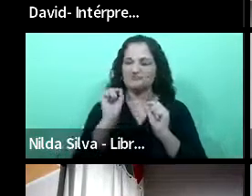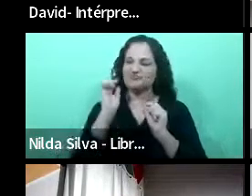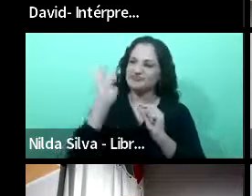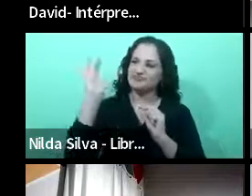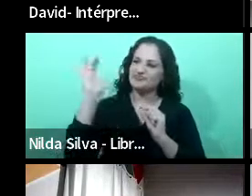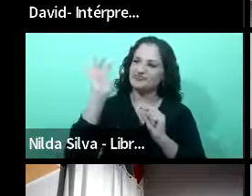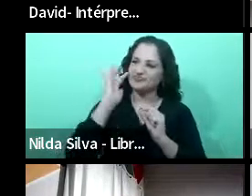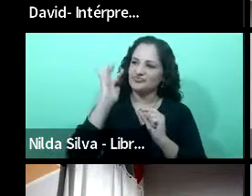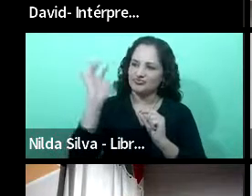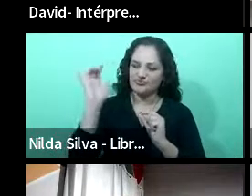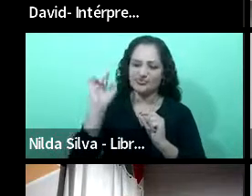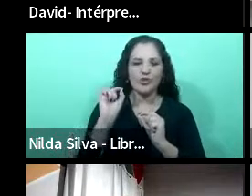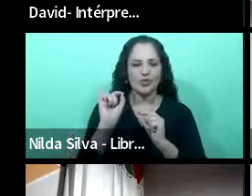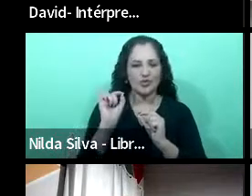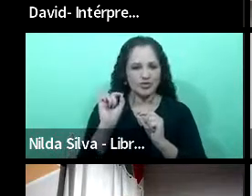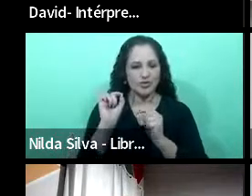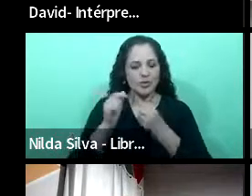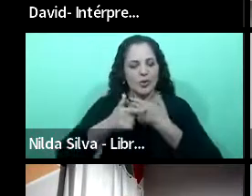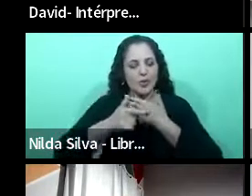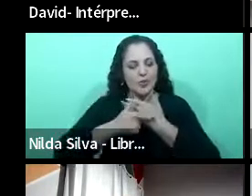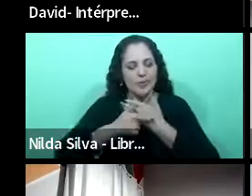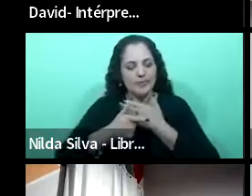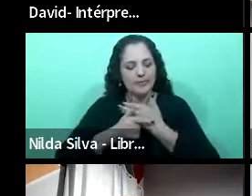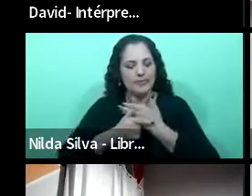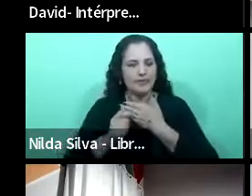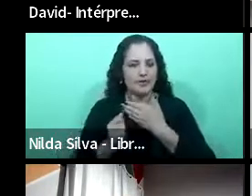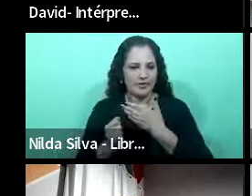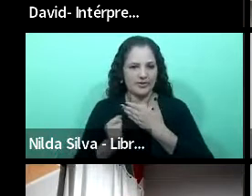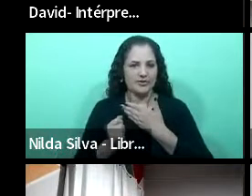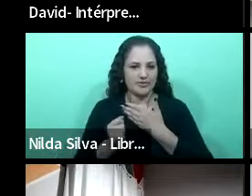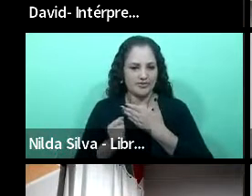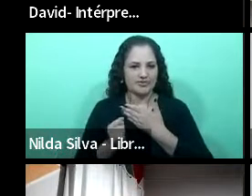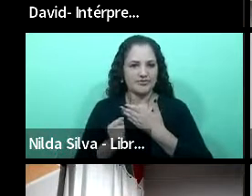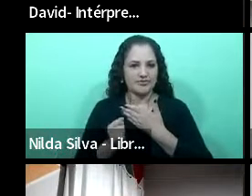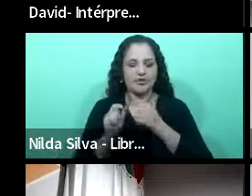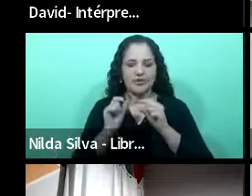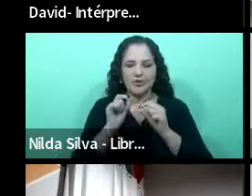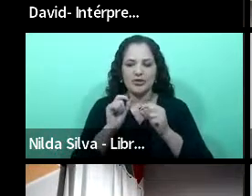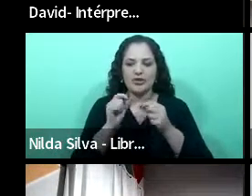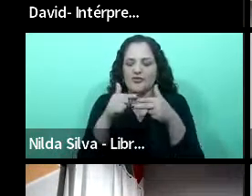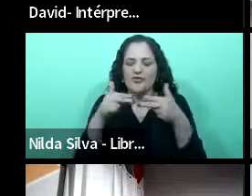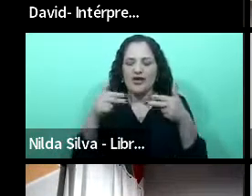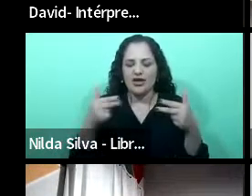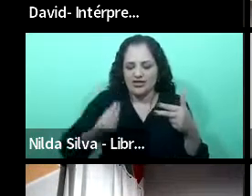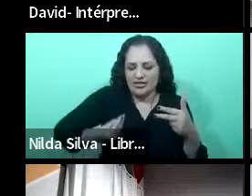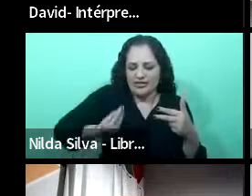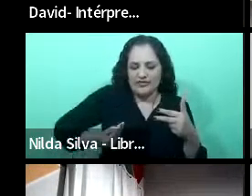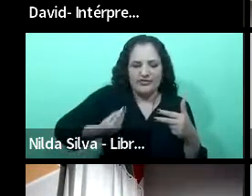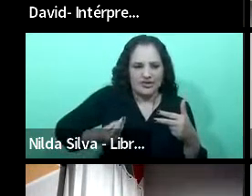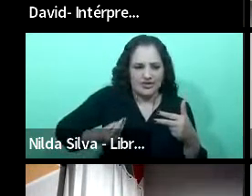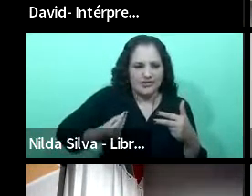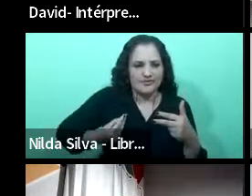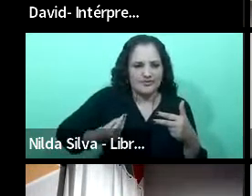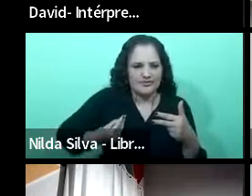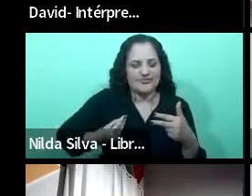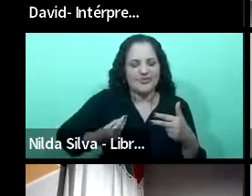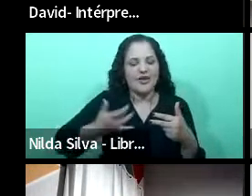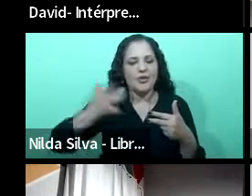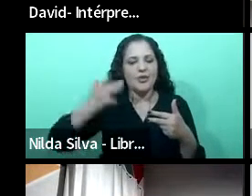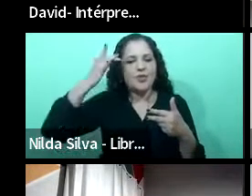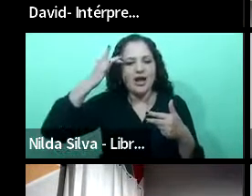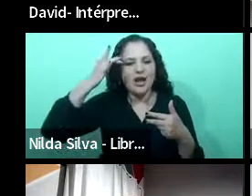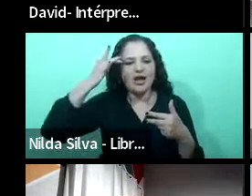muito sobre as extensões e o papel das extensões nas nossas vidas. E eu acho que elas são